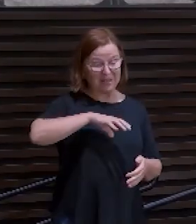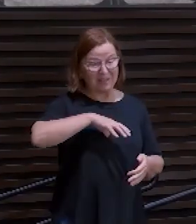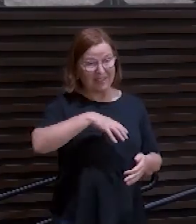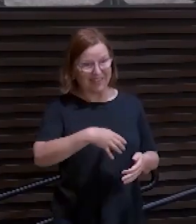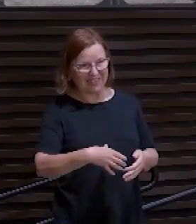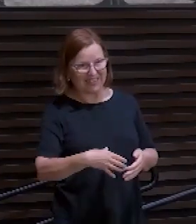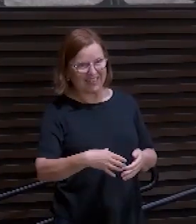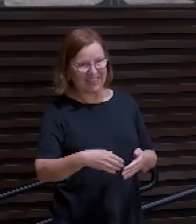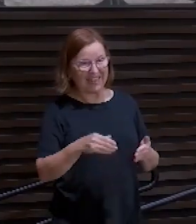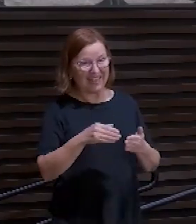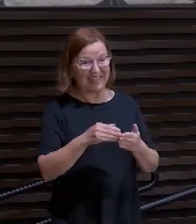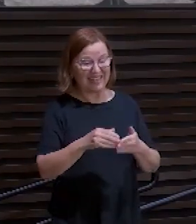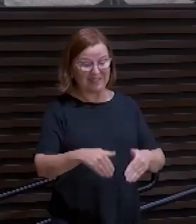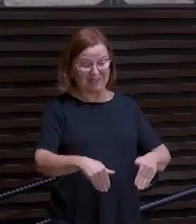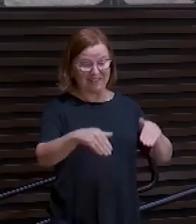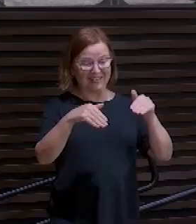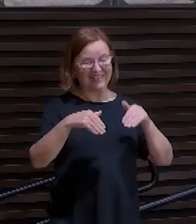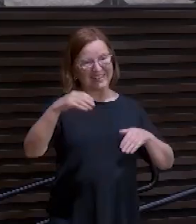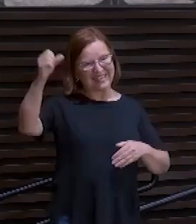ousadamente, até o trono da graça.